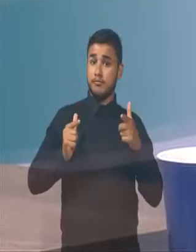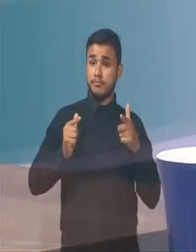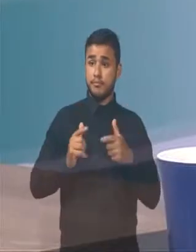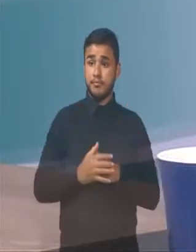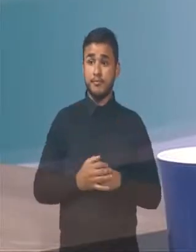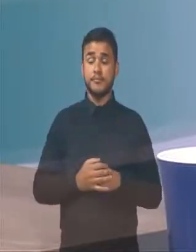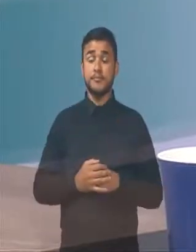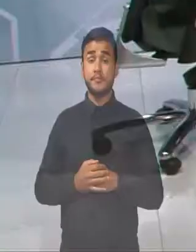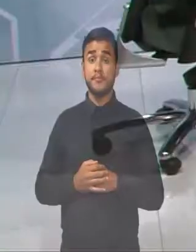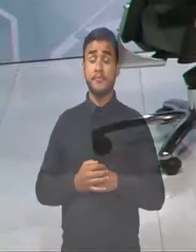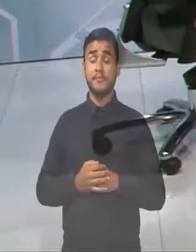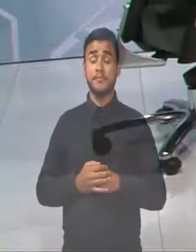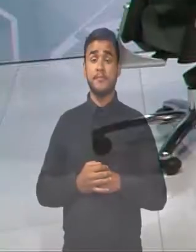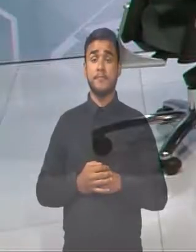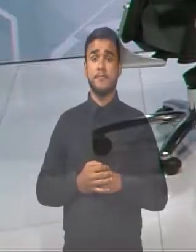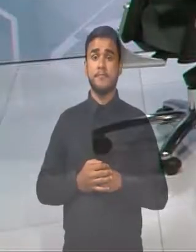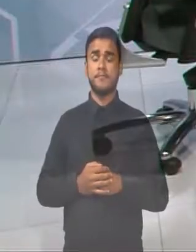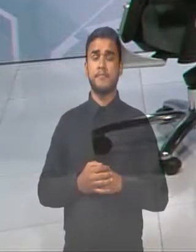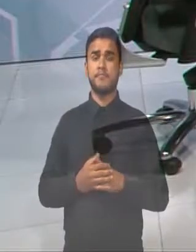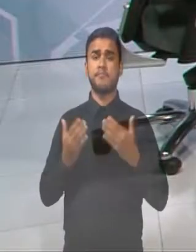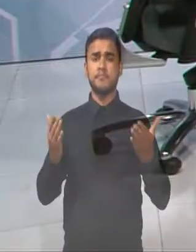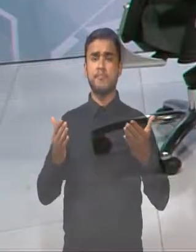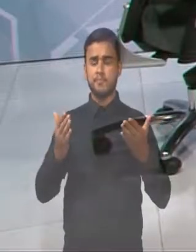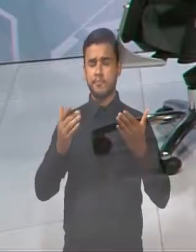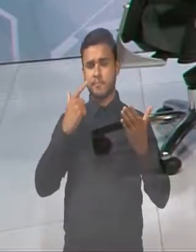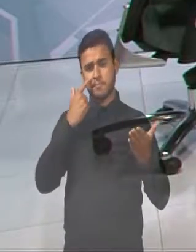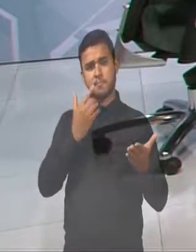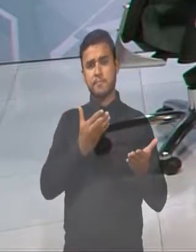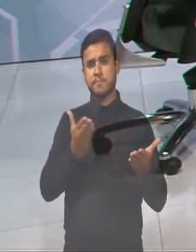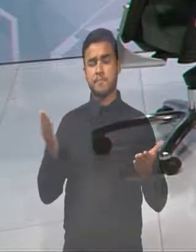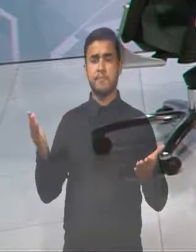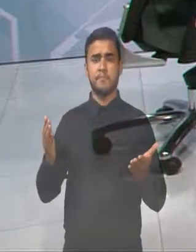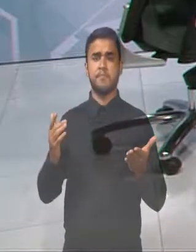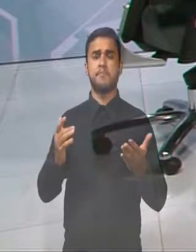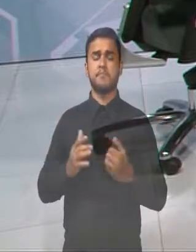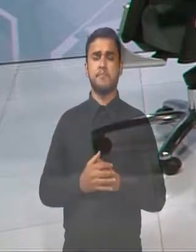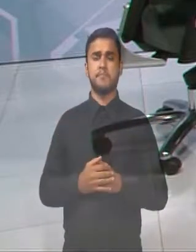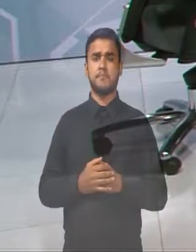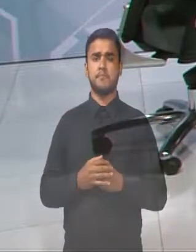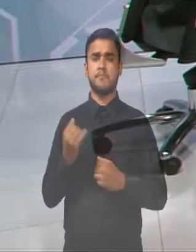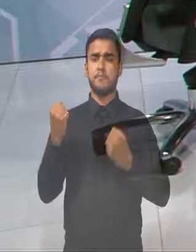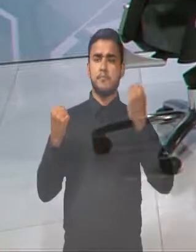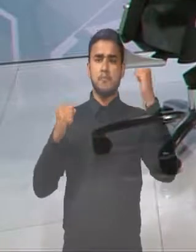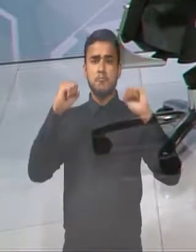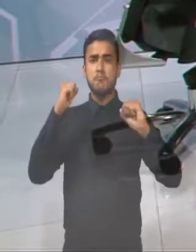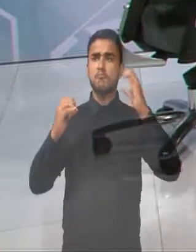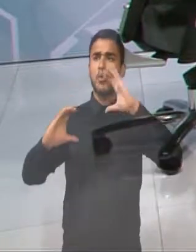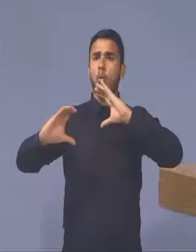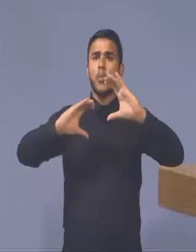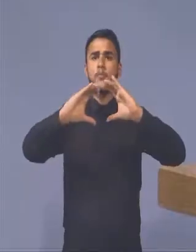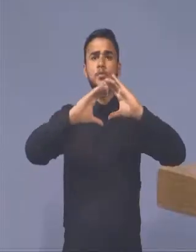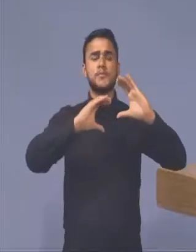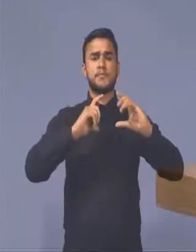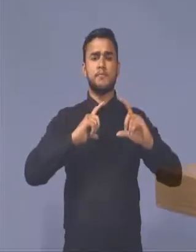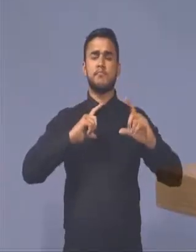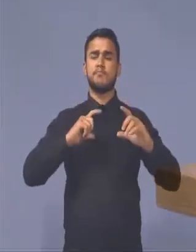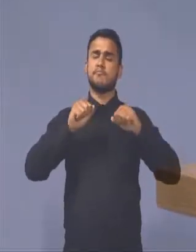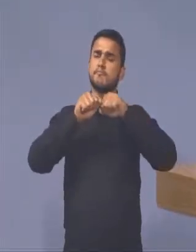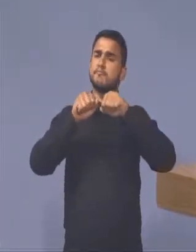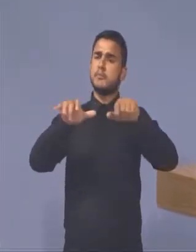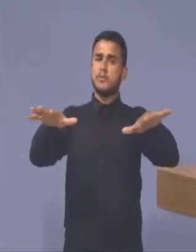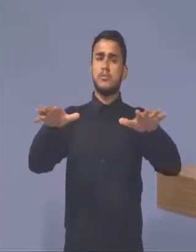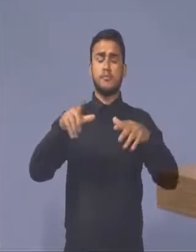assim, que na verdade eu estou referindo à chamada, indústria da comunicação, a partir do